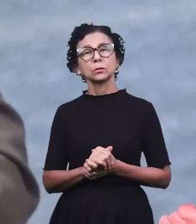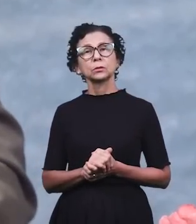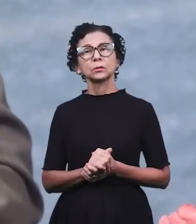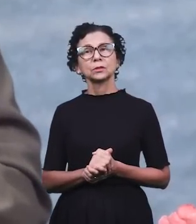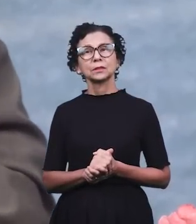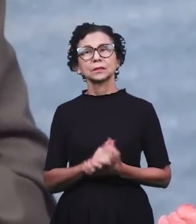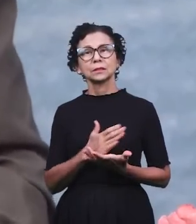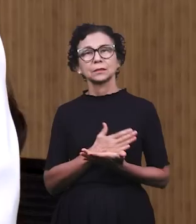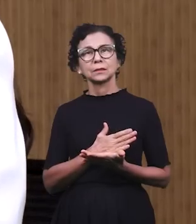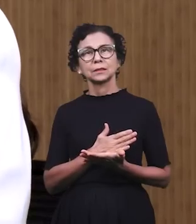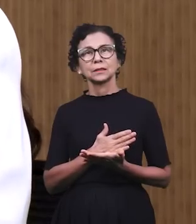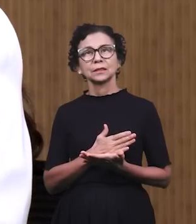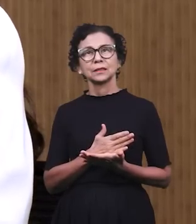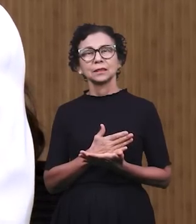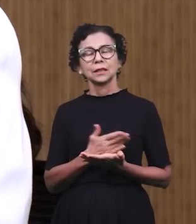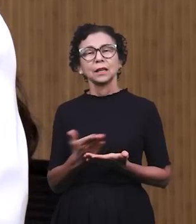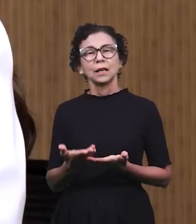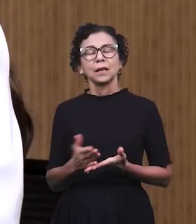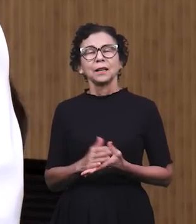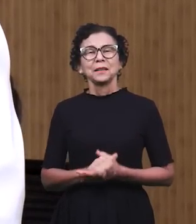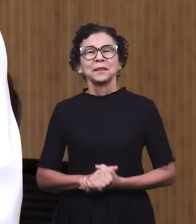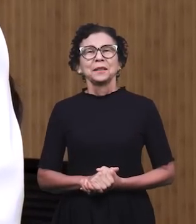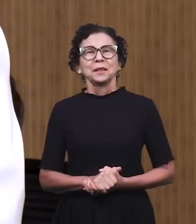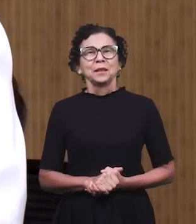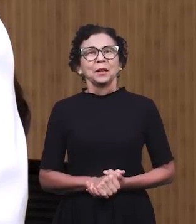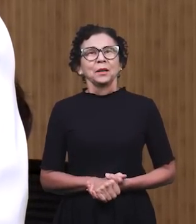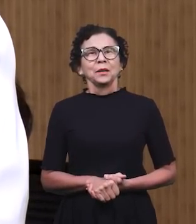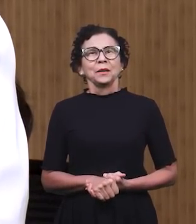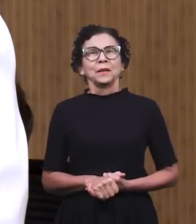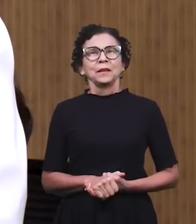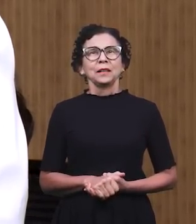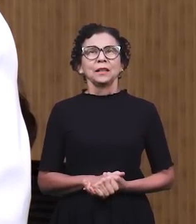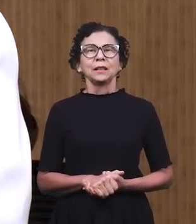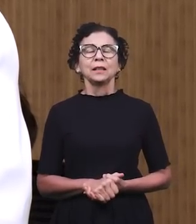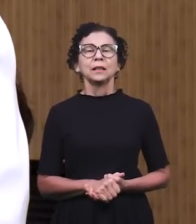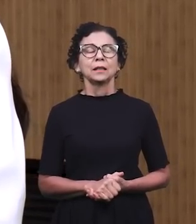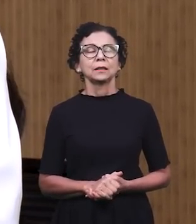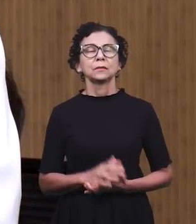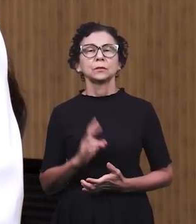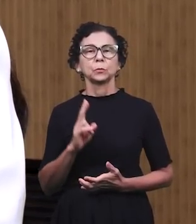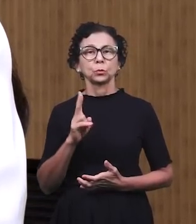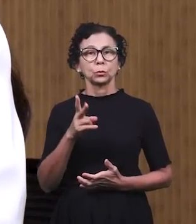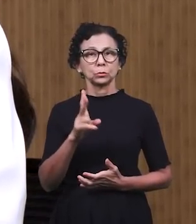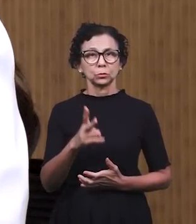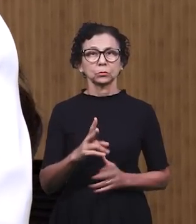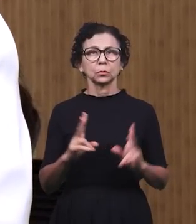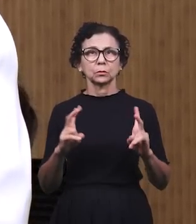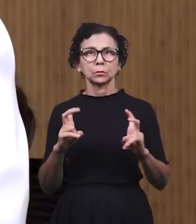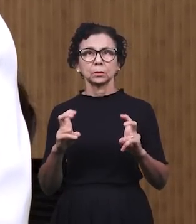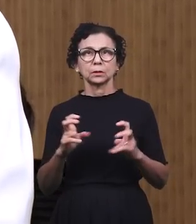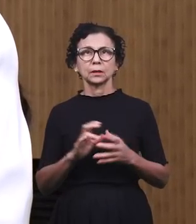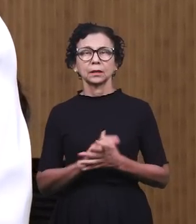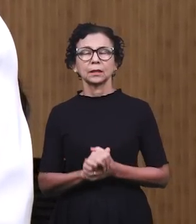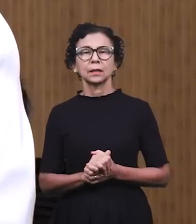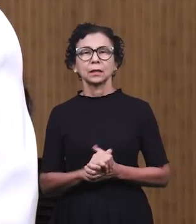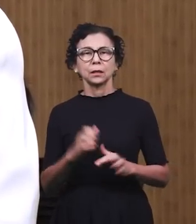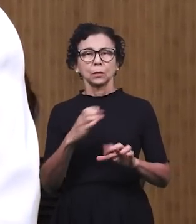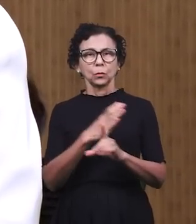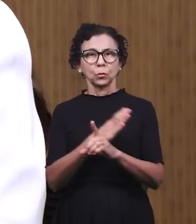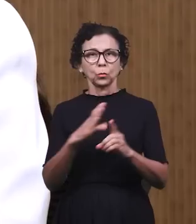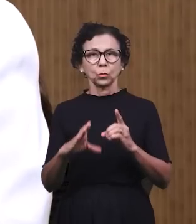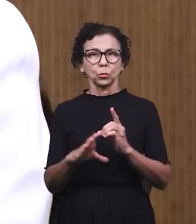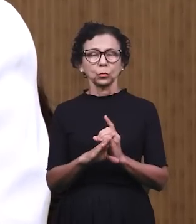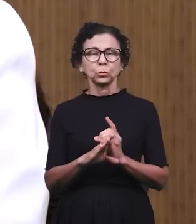jovens para trabalhar. Sim, antes da gente chamar aqui o Eric para fazer a primeira pergunta, nós estamos dando continuidade ao tema Atos do